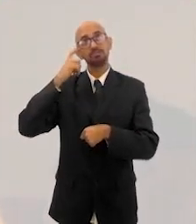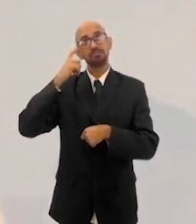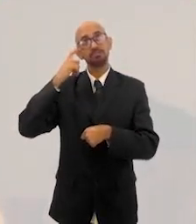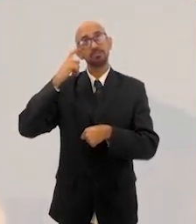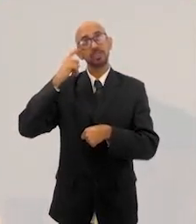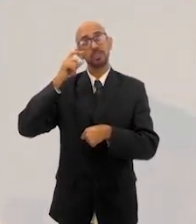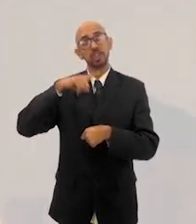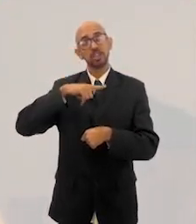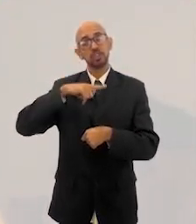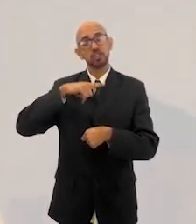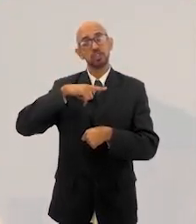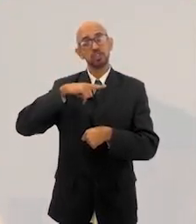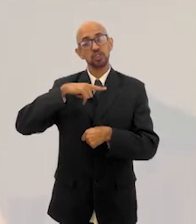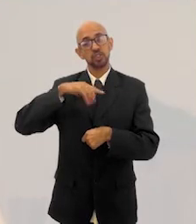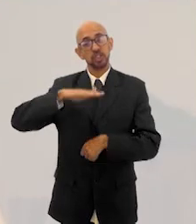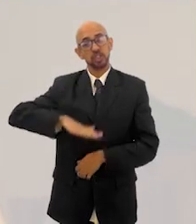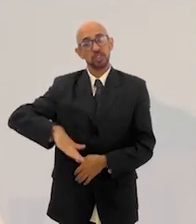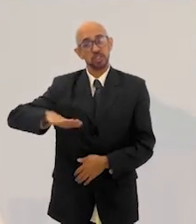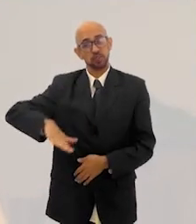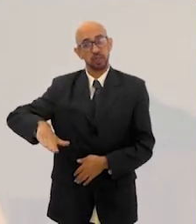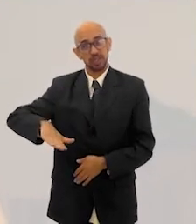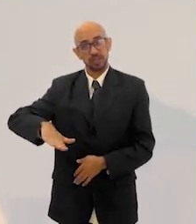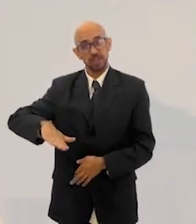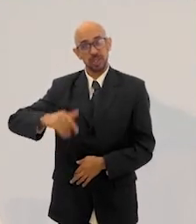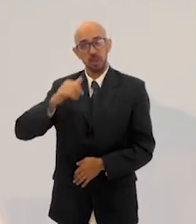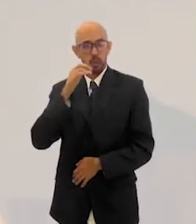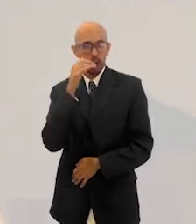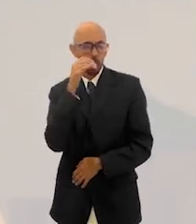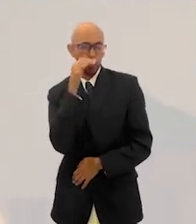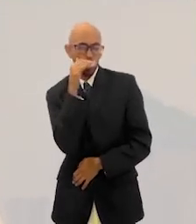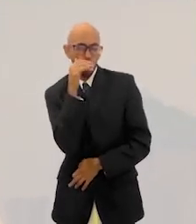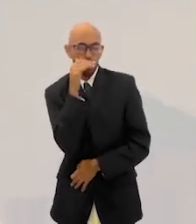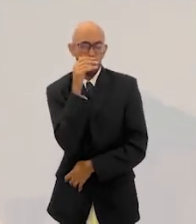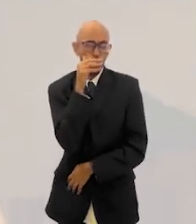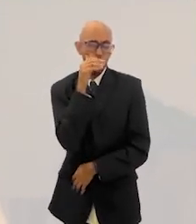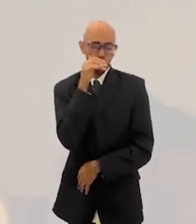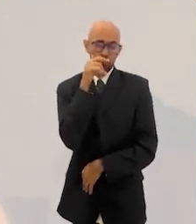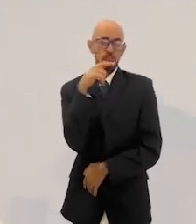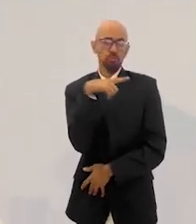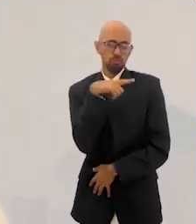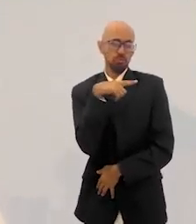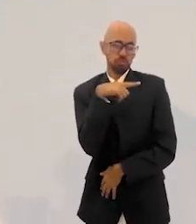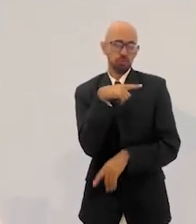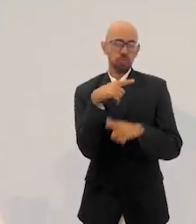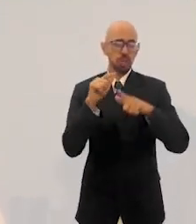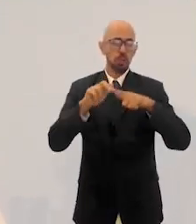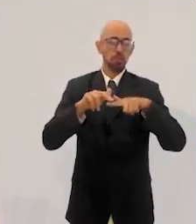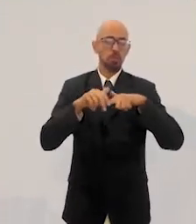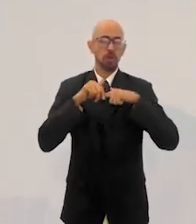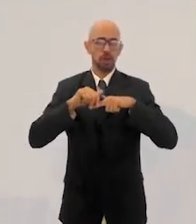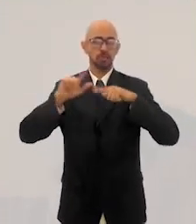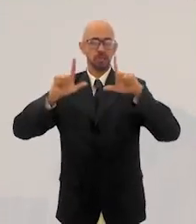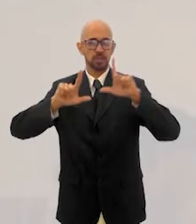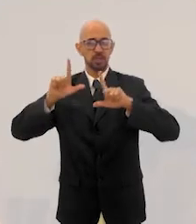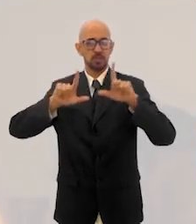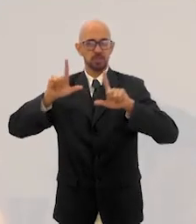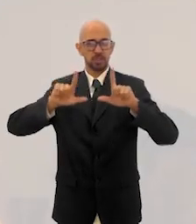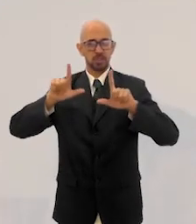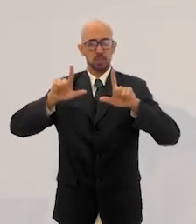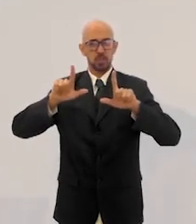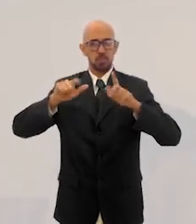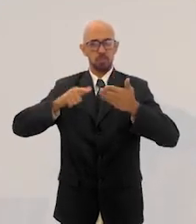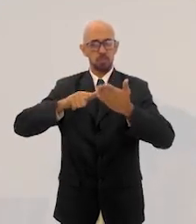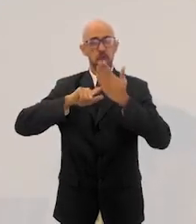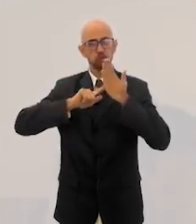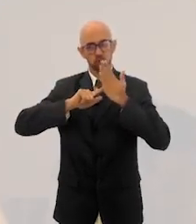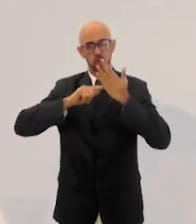pouco mais antigo ainda de infância, porque eu já tinha uma curiosidade muito grande nas leituras. A televisão, realmente a